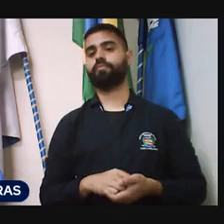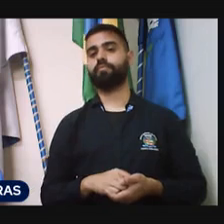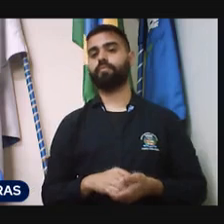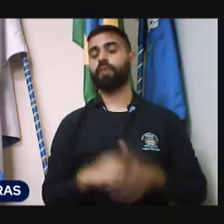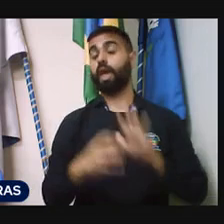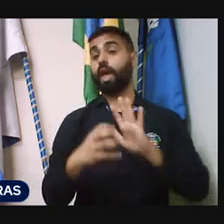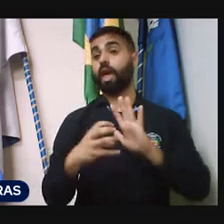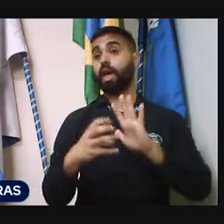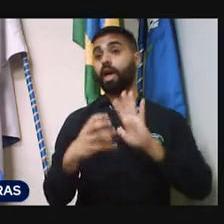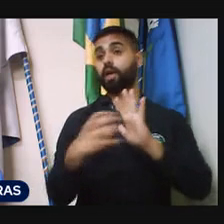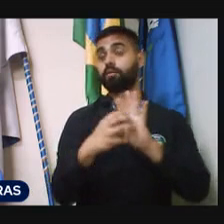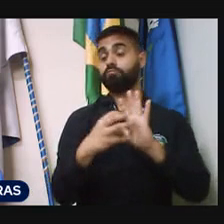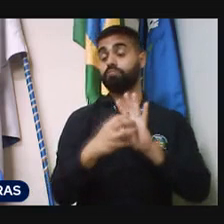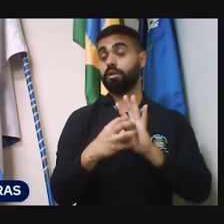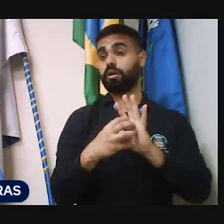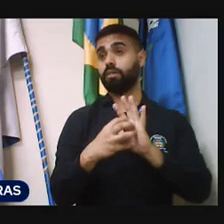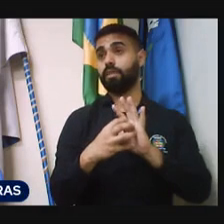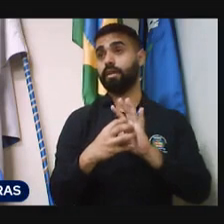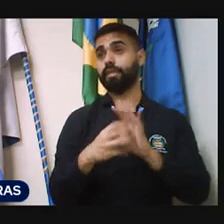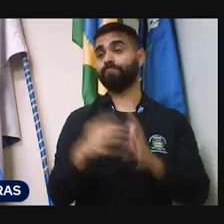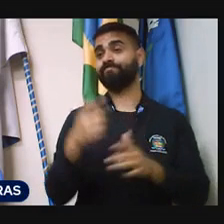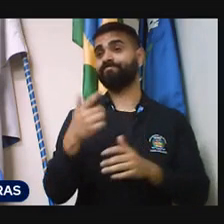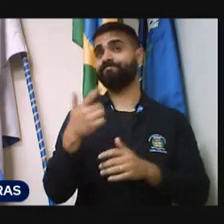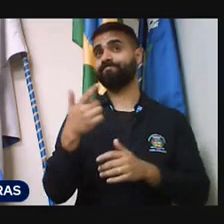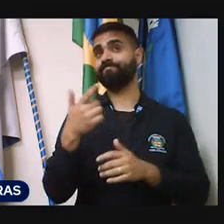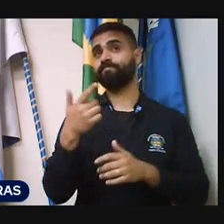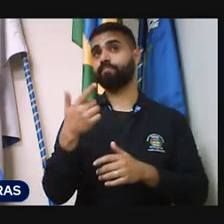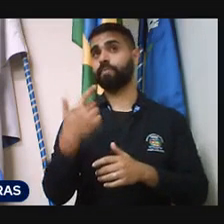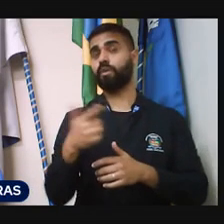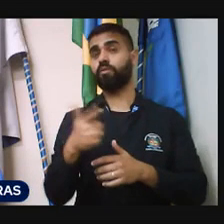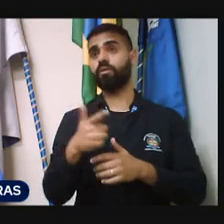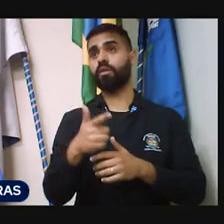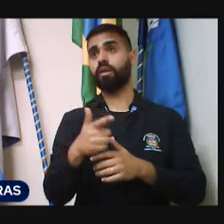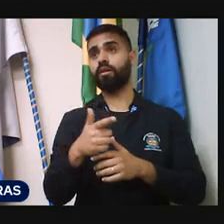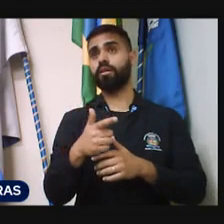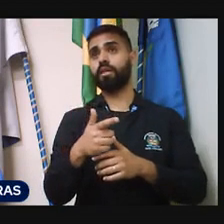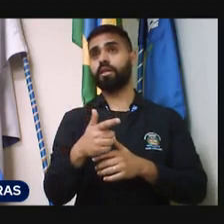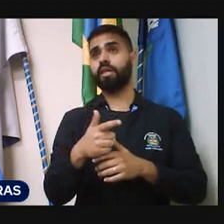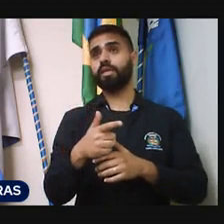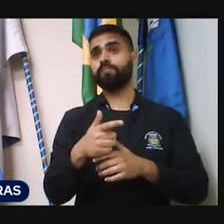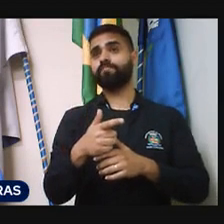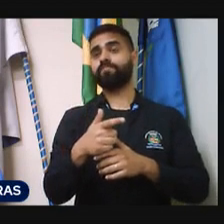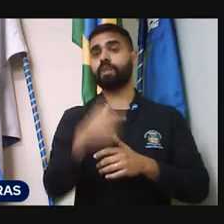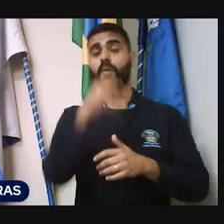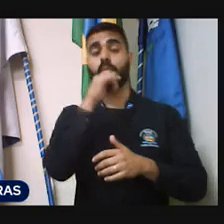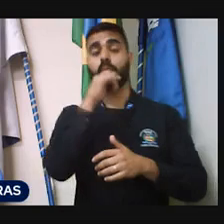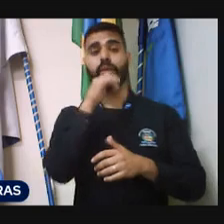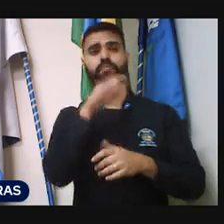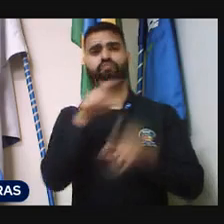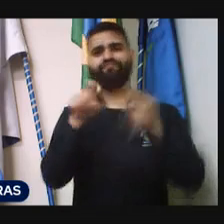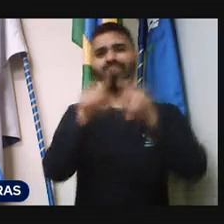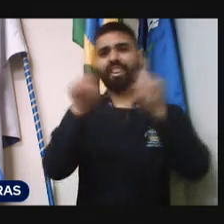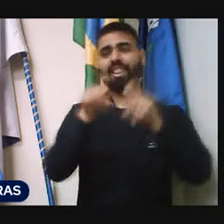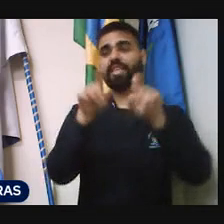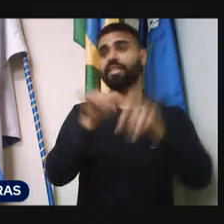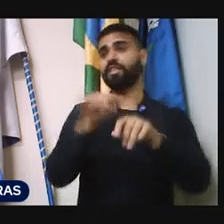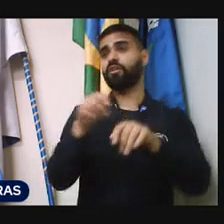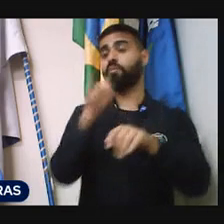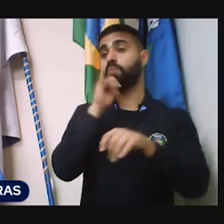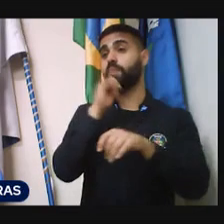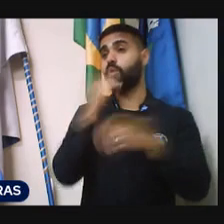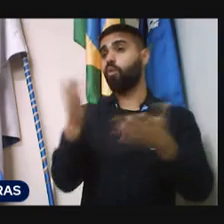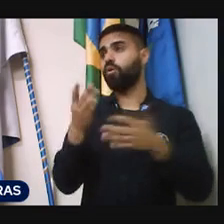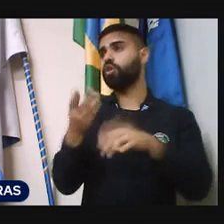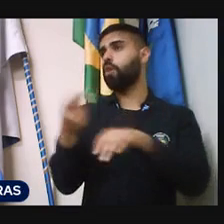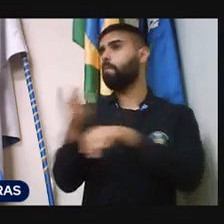magro ela não tem um acervo digitalizado de suas leis se eu procurar Se eu pedir uma lei